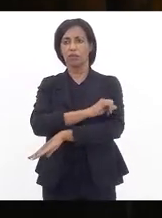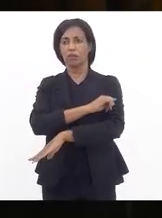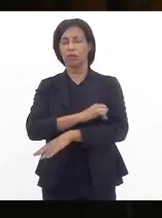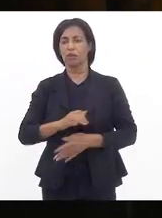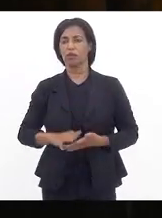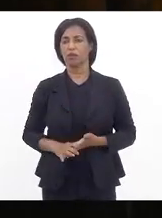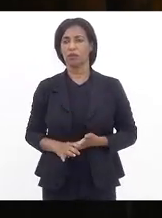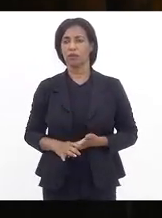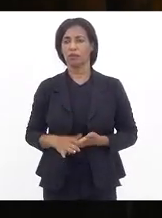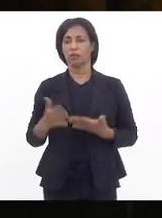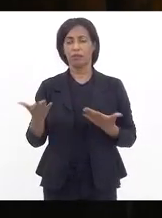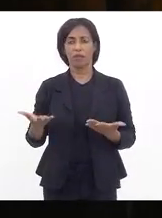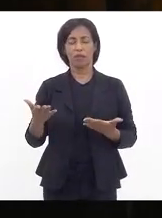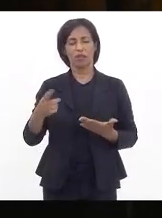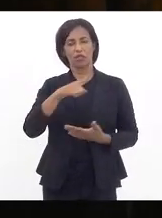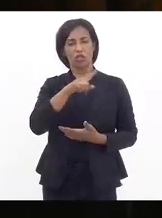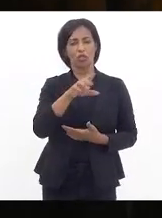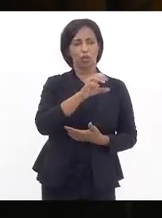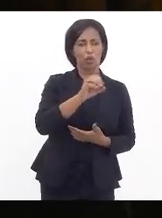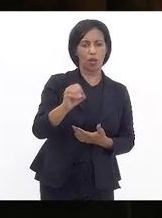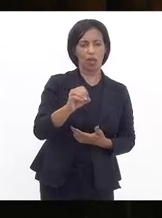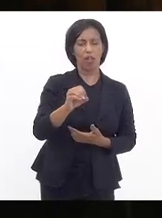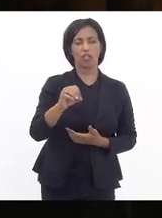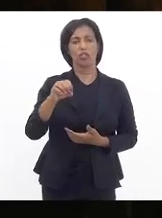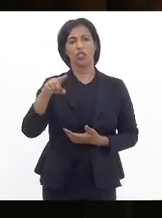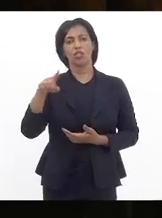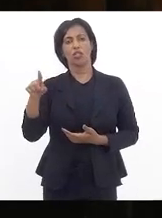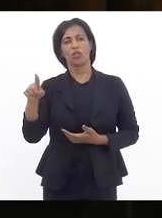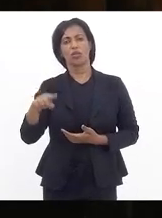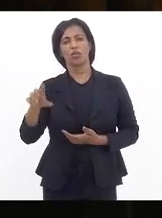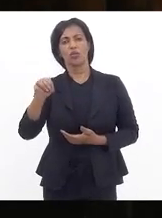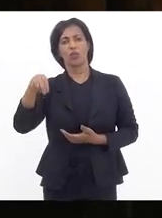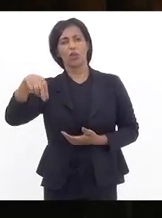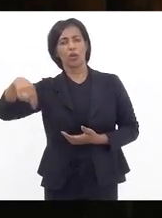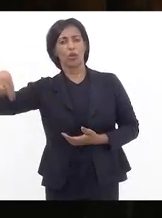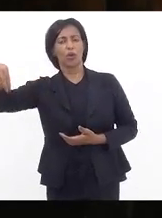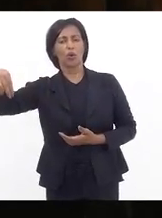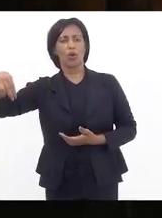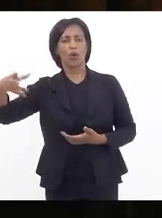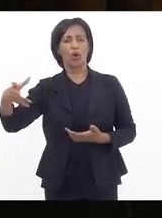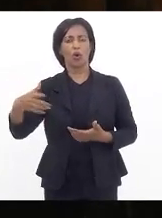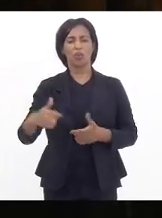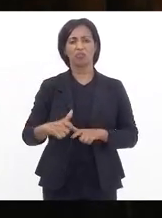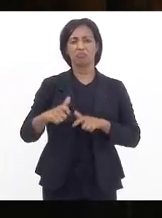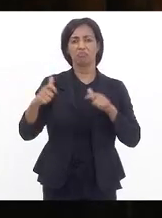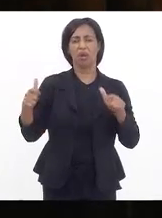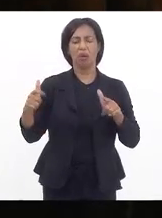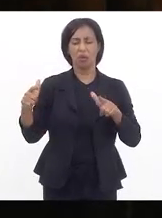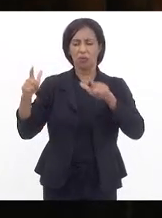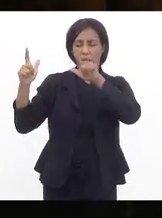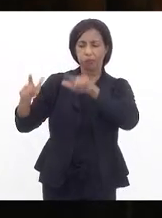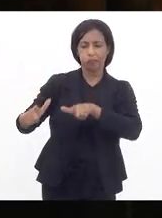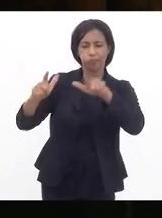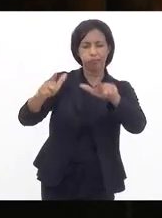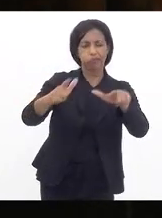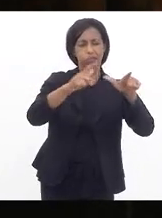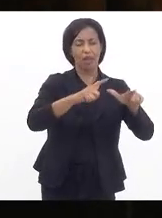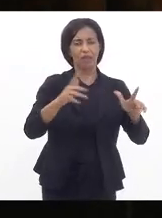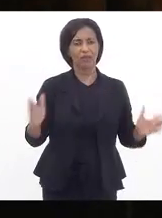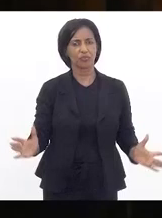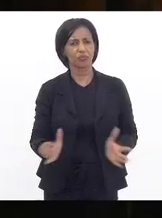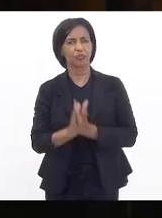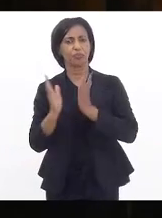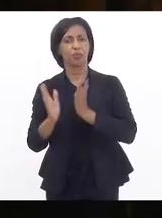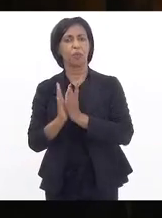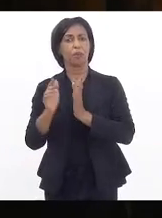Janeiro seja na zona oeste seja na Zona Norte onde a gente tem os maiores bolsões de miséria Mas